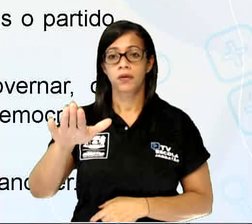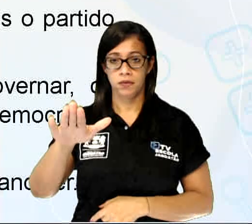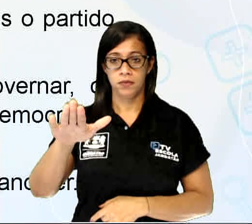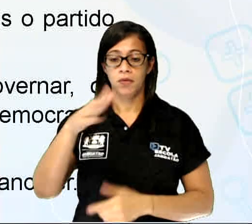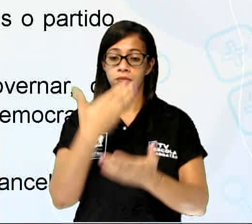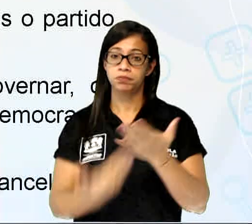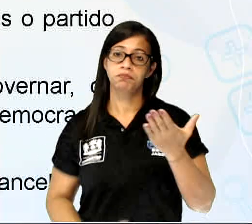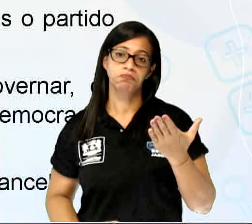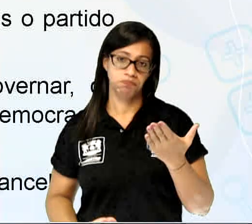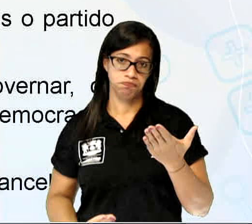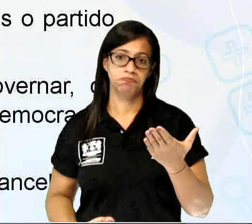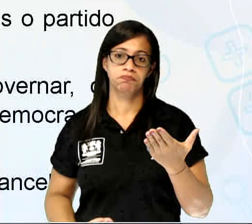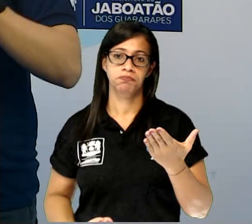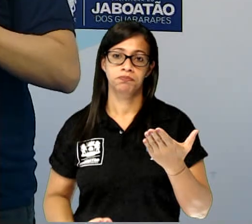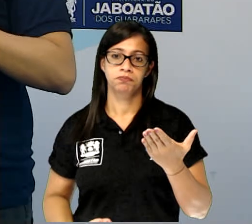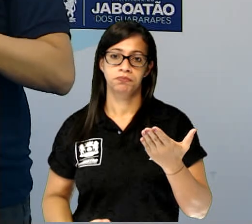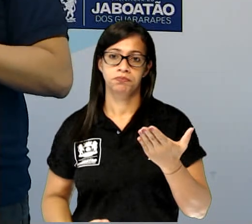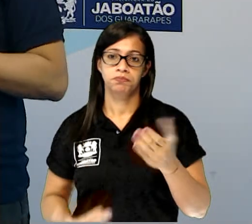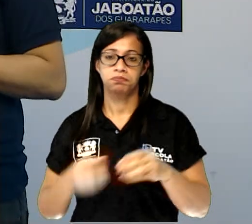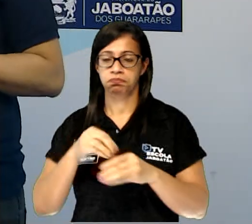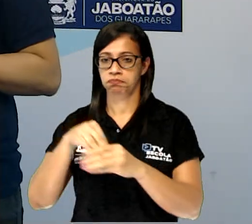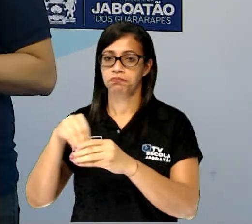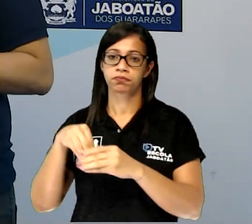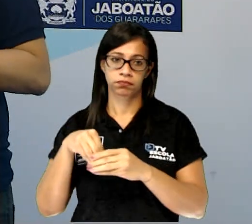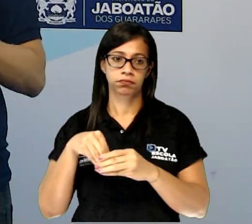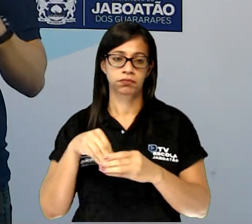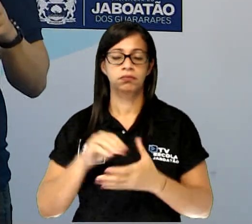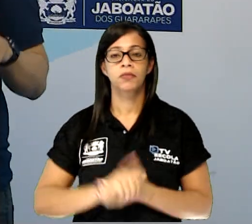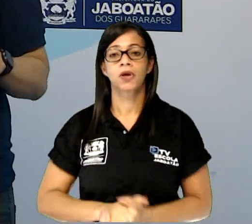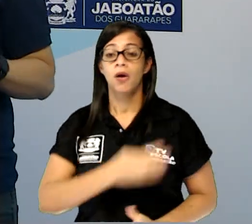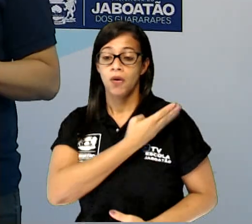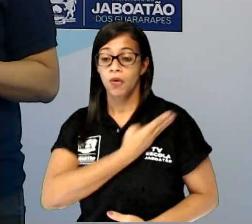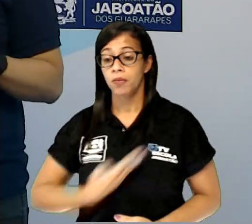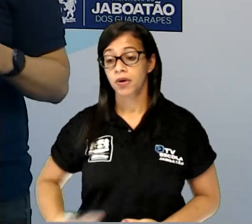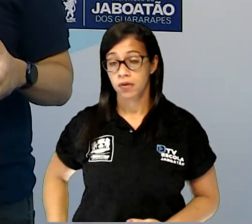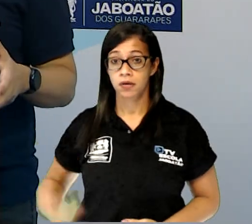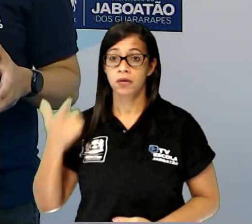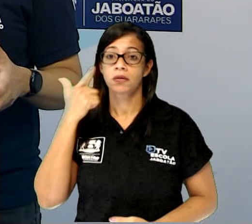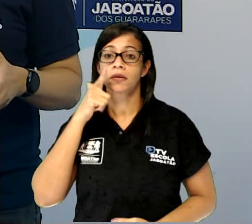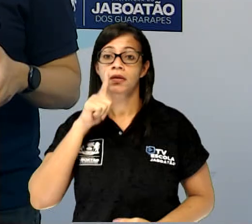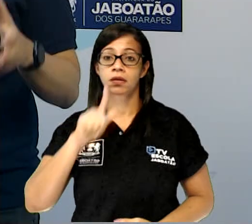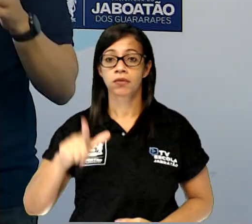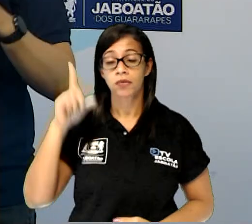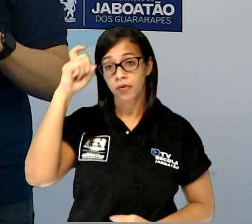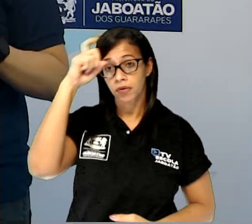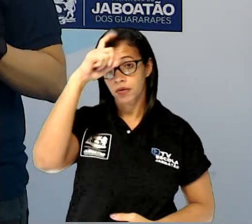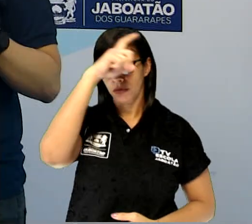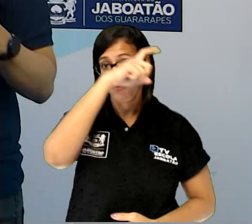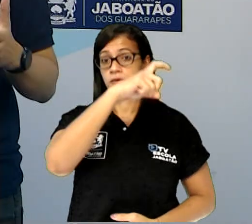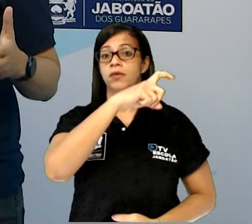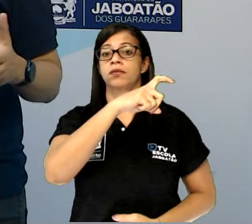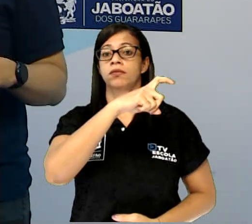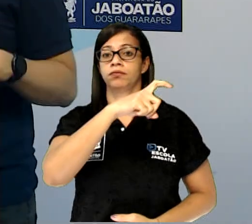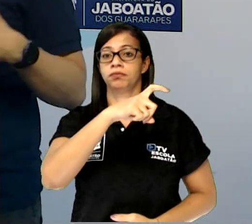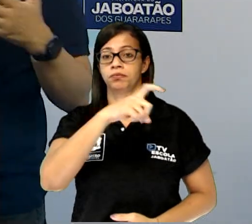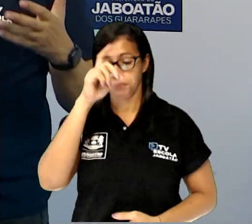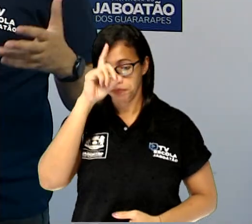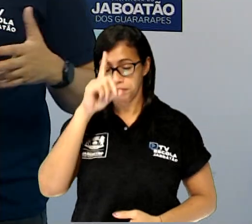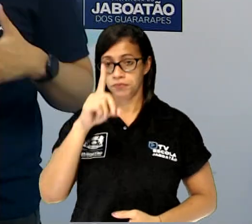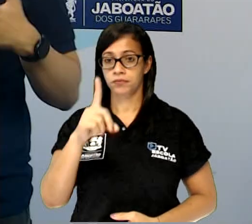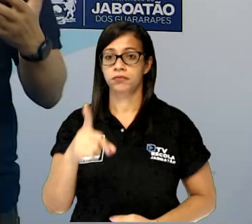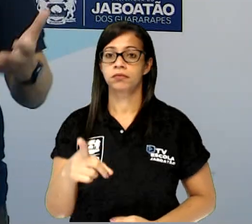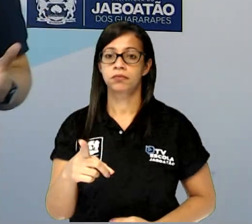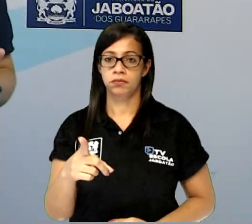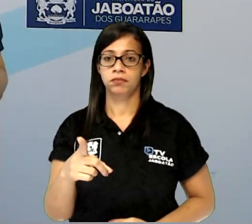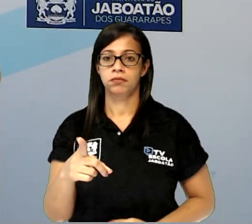fortalecido. O presidente eleito naquele período encontra dificuldades para governar. Os deputados nazistas,